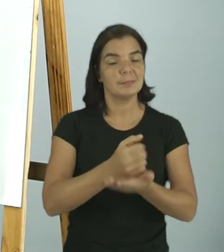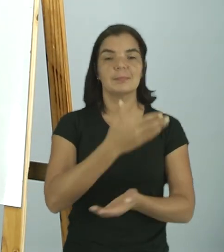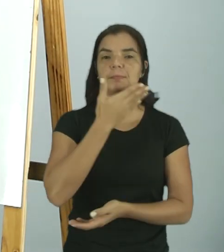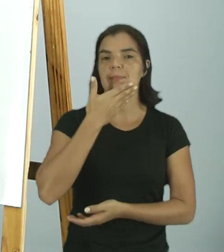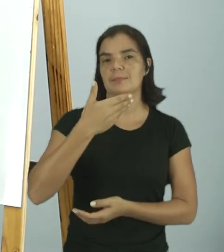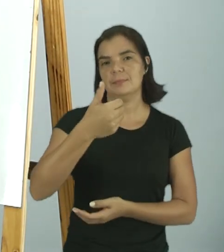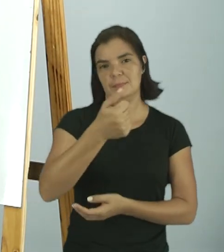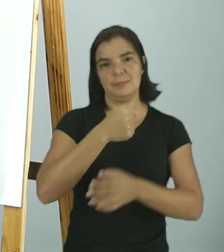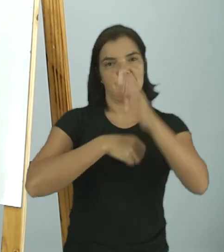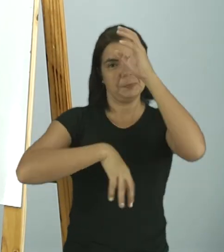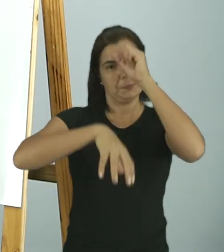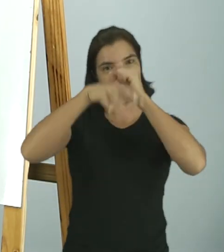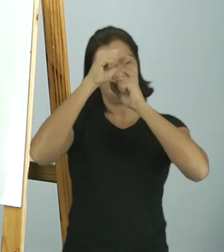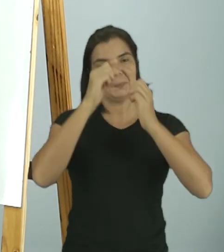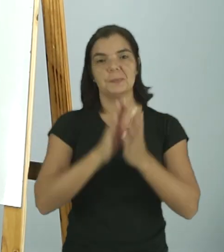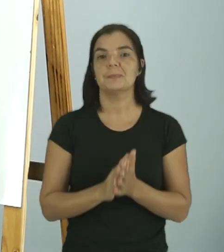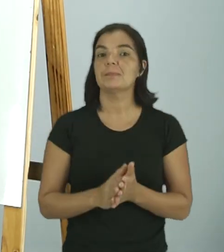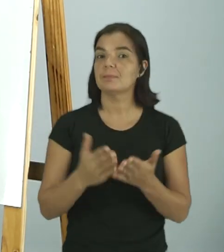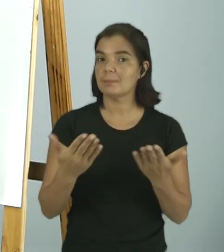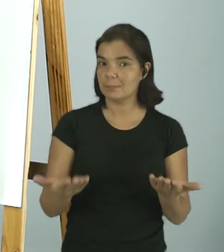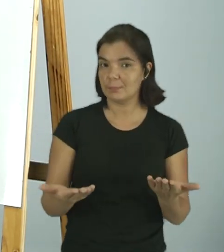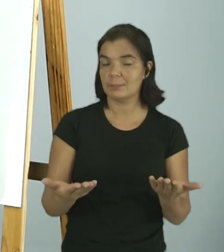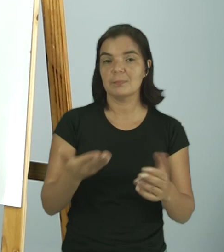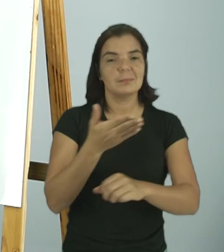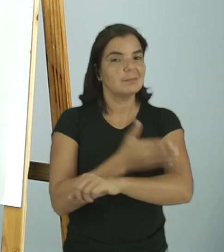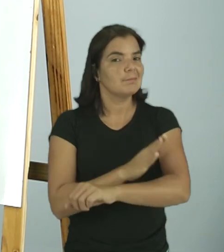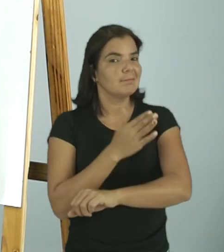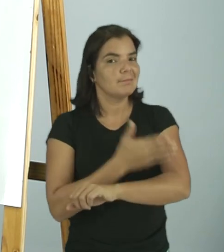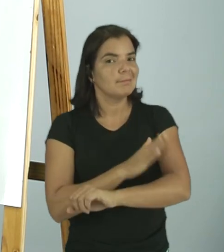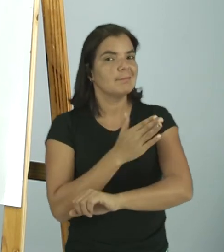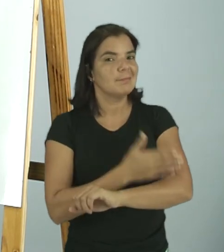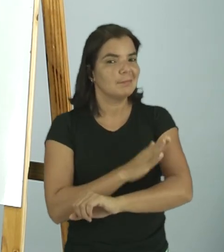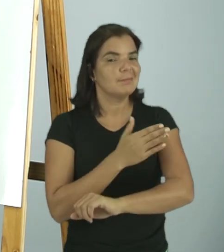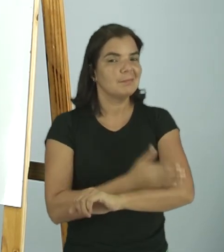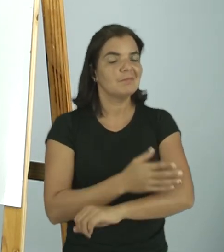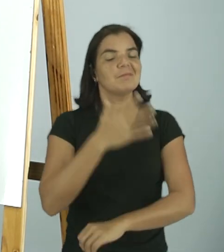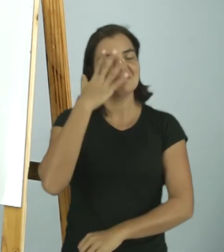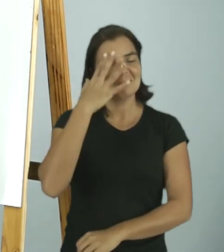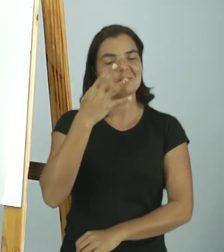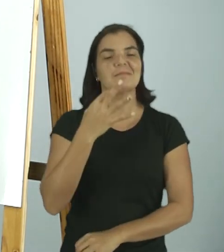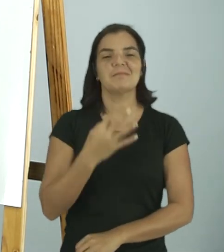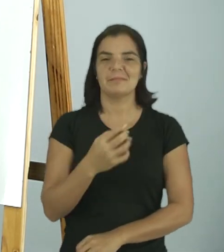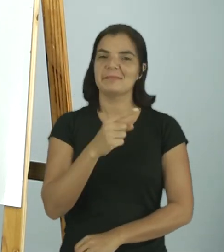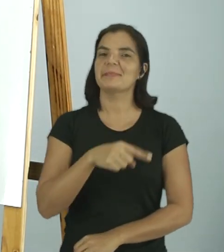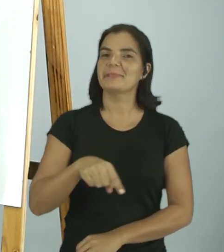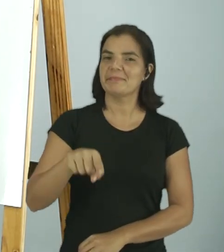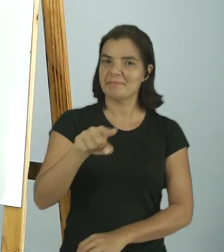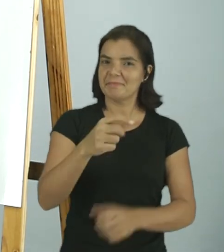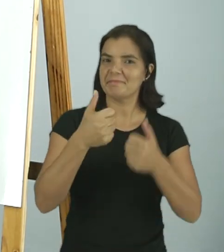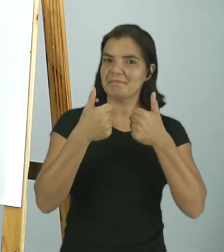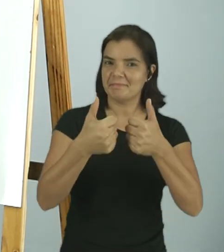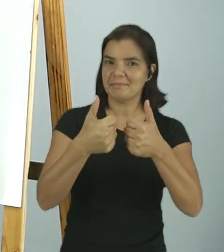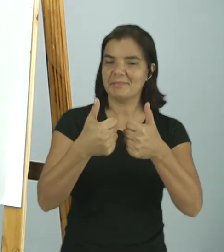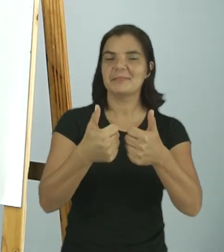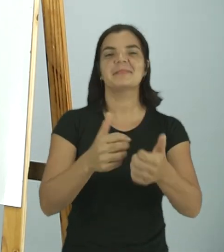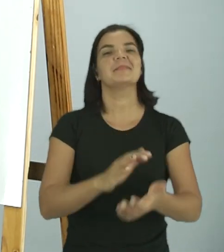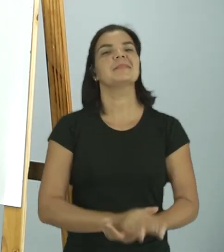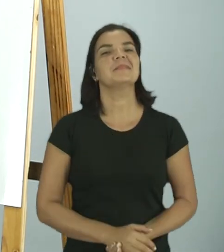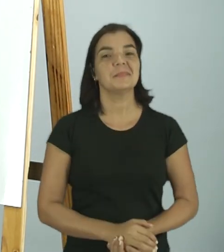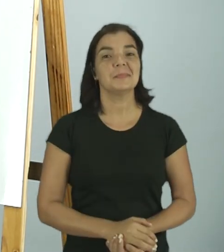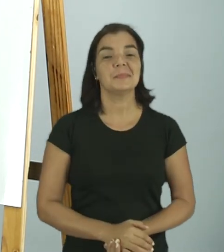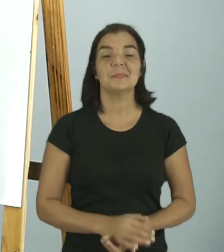para melhorar o teu aprendizado E aí você vai treinar bastante e eu tenho certeza que você vai ficar